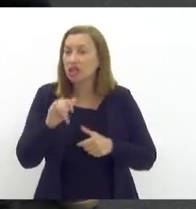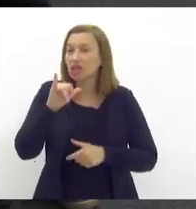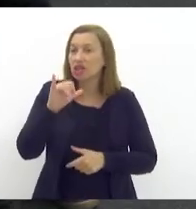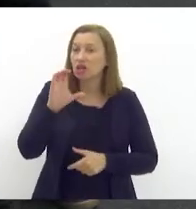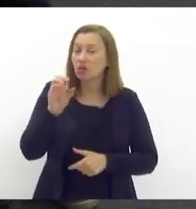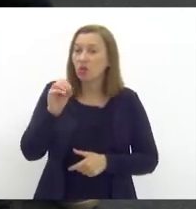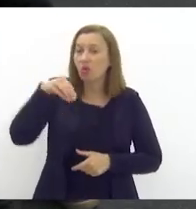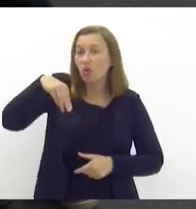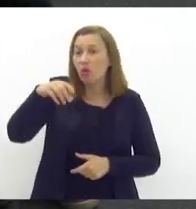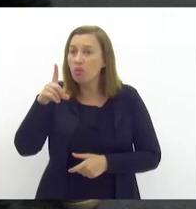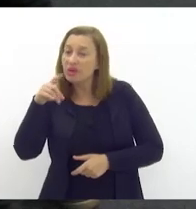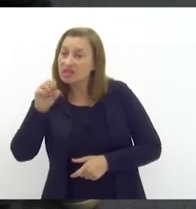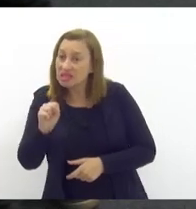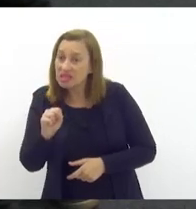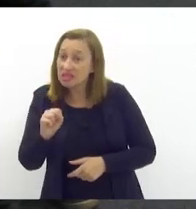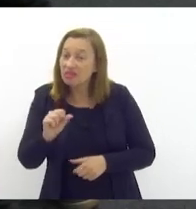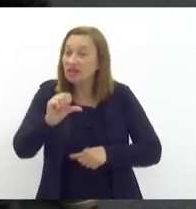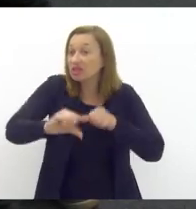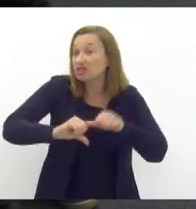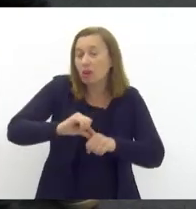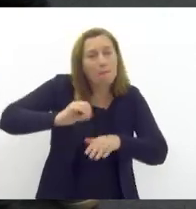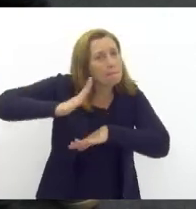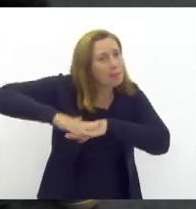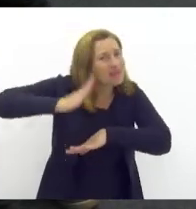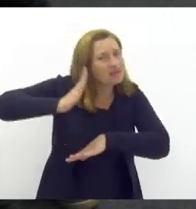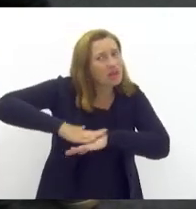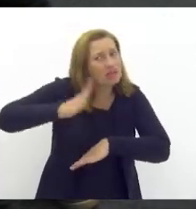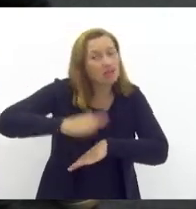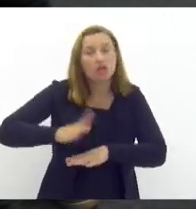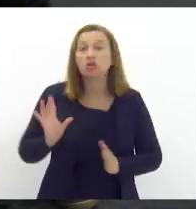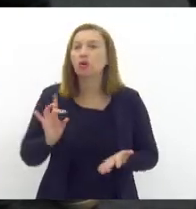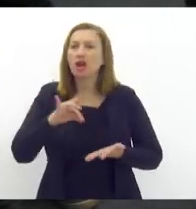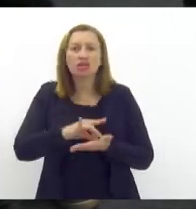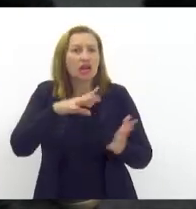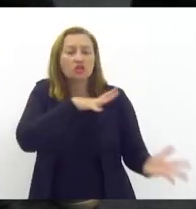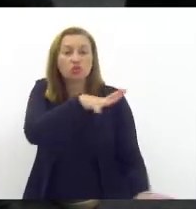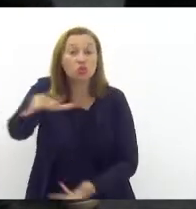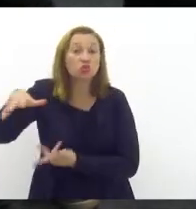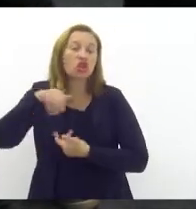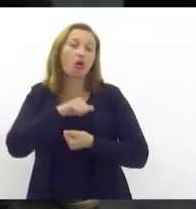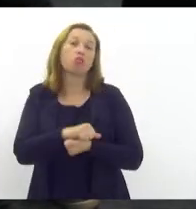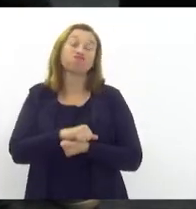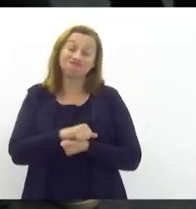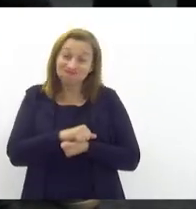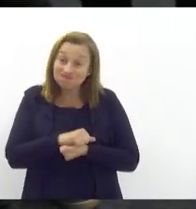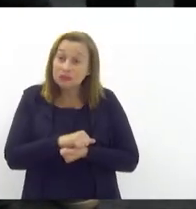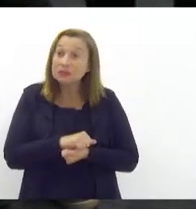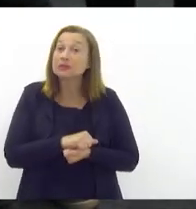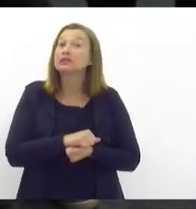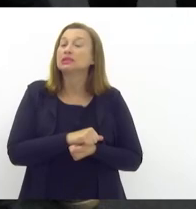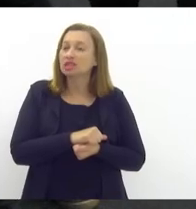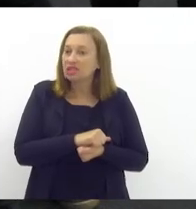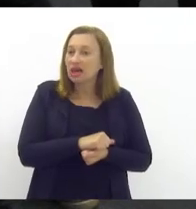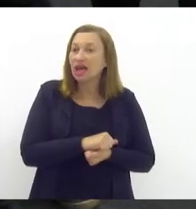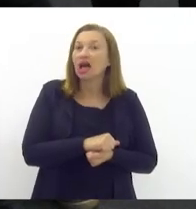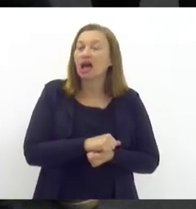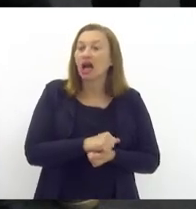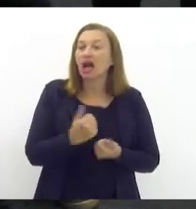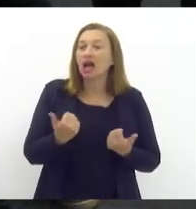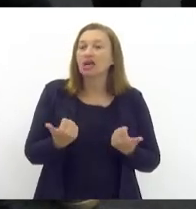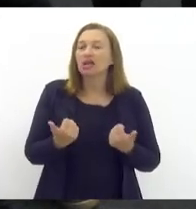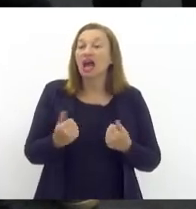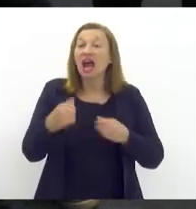e-commerce vai se transformar cada vez mais numa realidade mundial, global. A tendência é